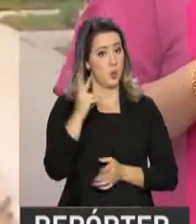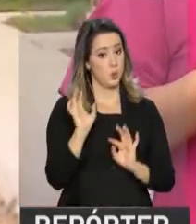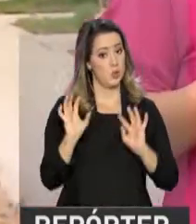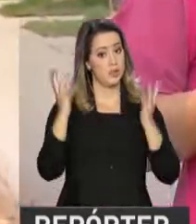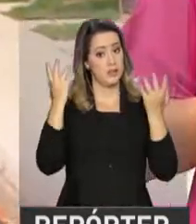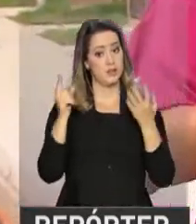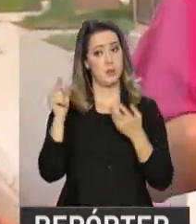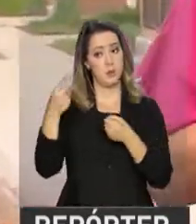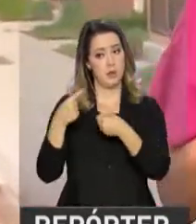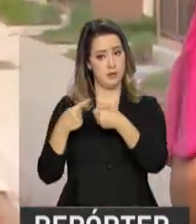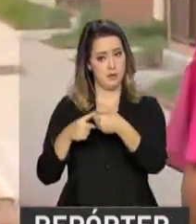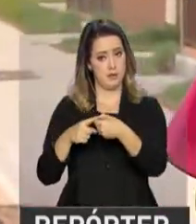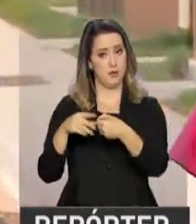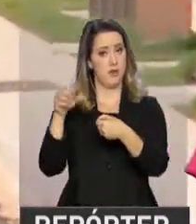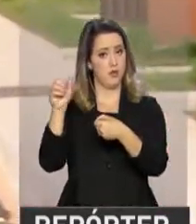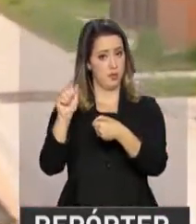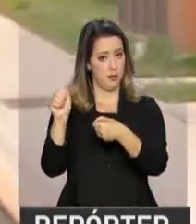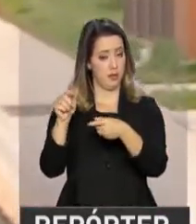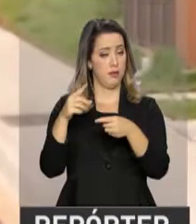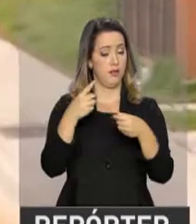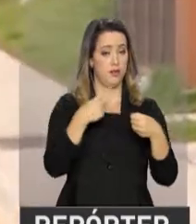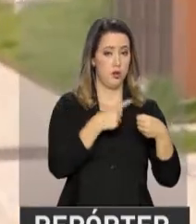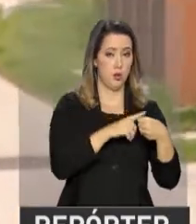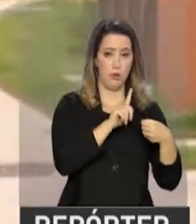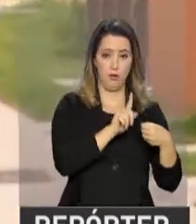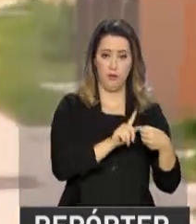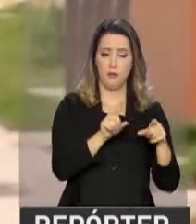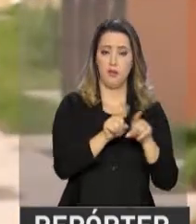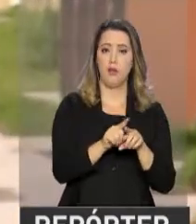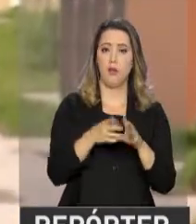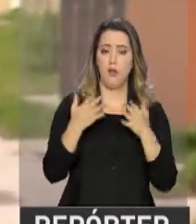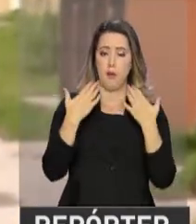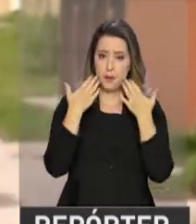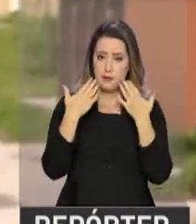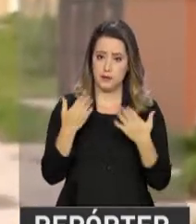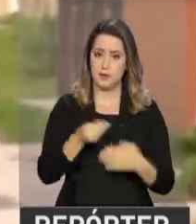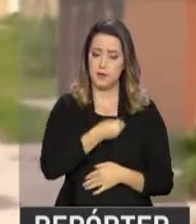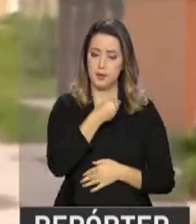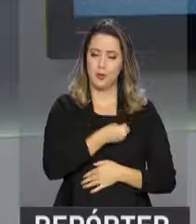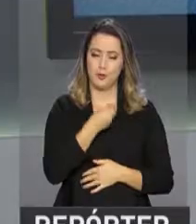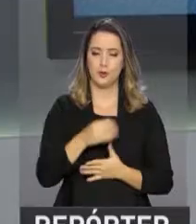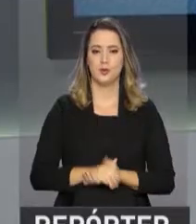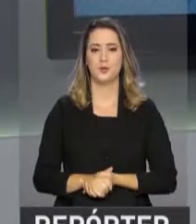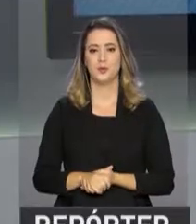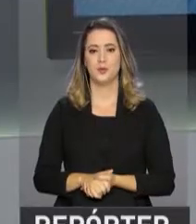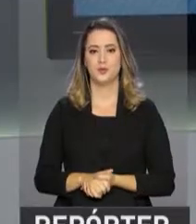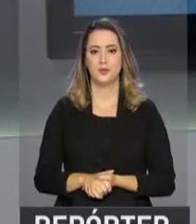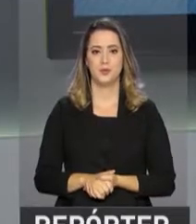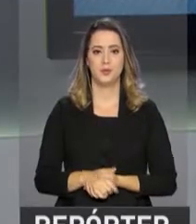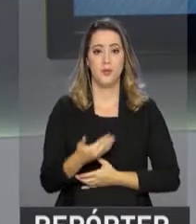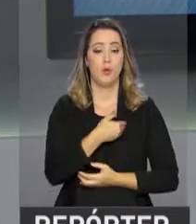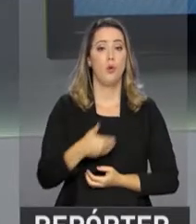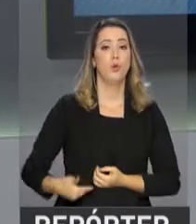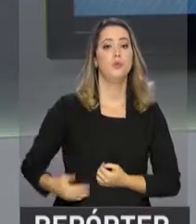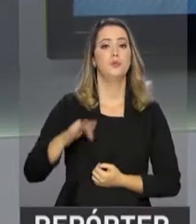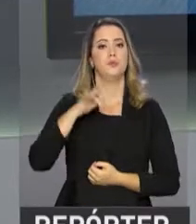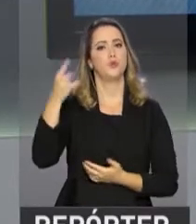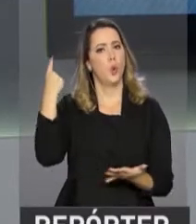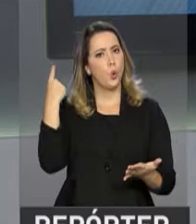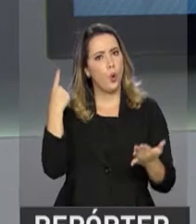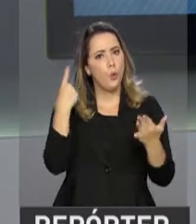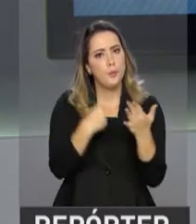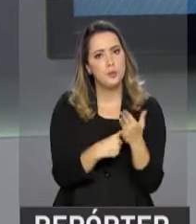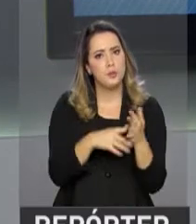cerimônias, tanto em Americana quanto em Limeira, serão transmitidas ao vivo pela NBR. O governo federal cumpriu